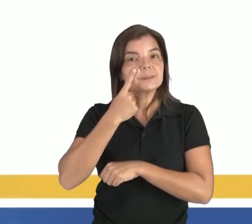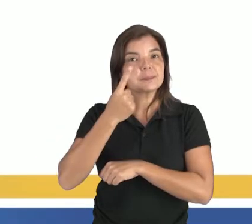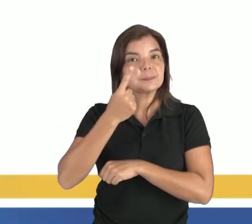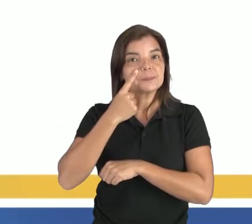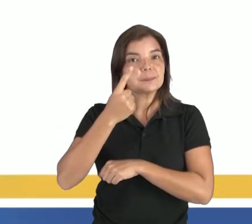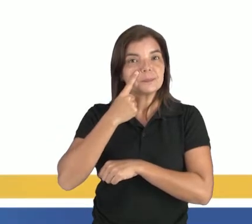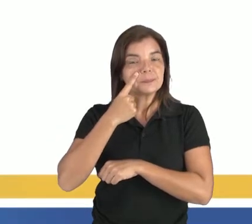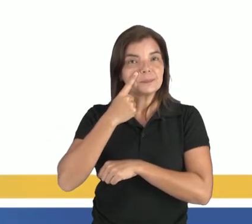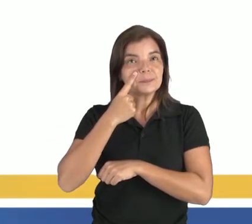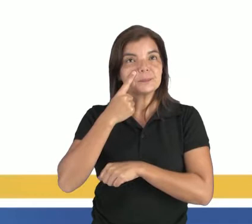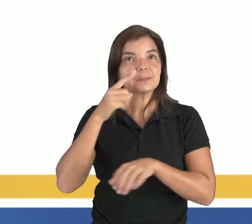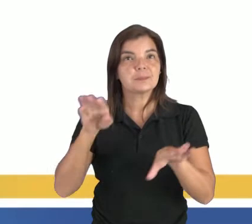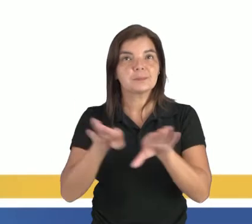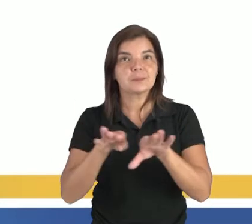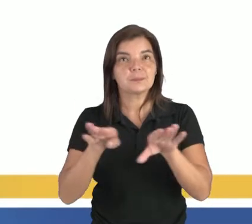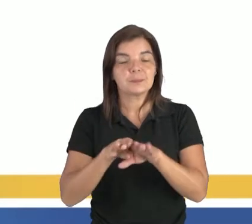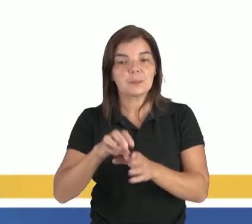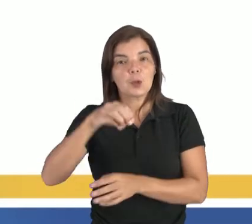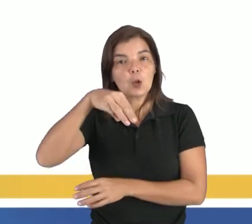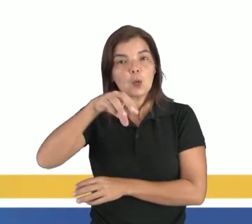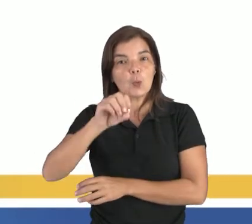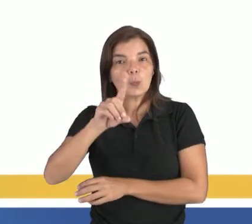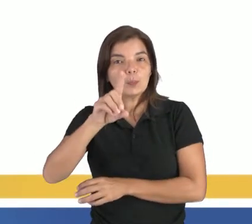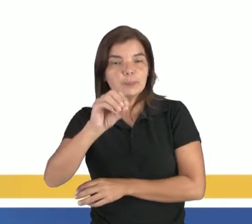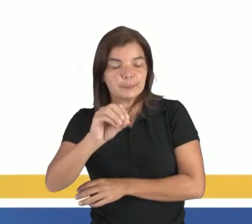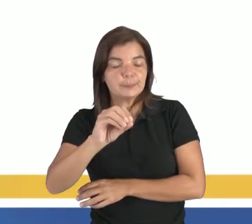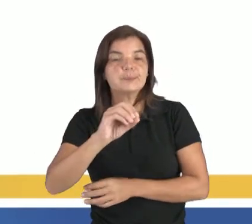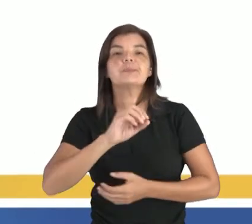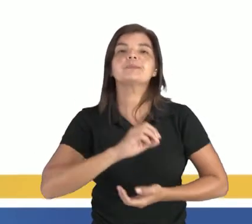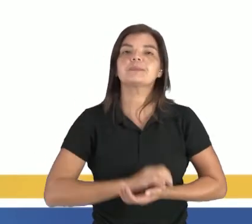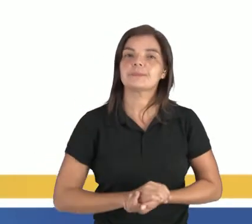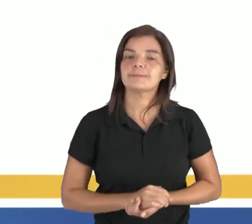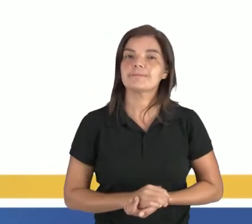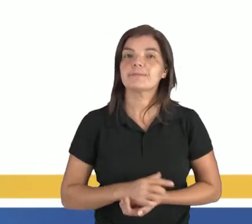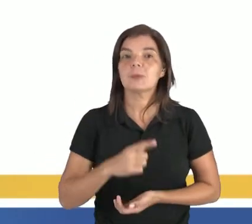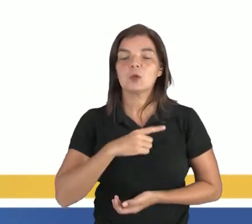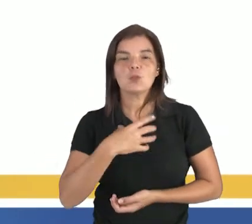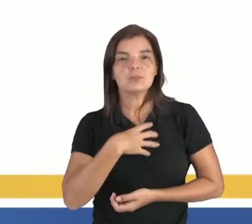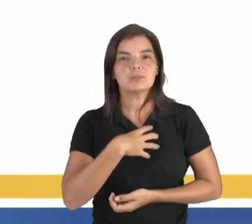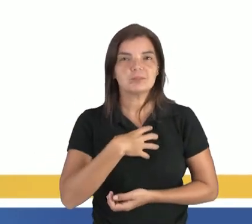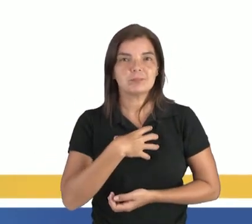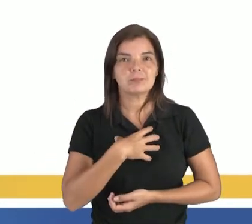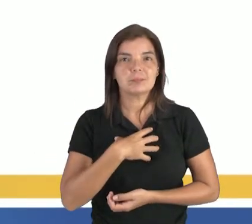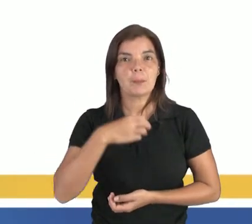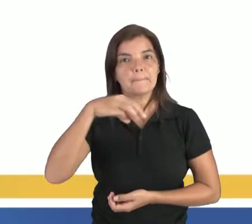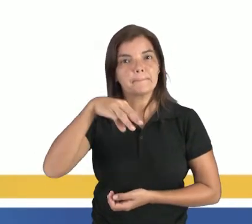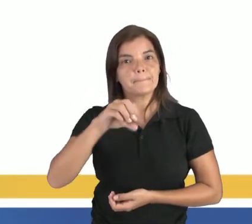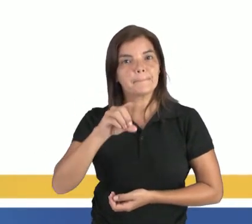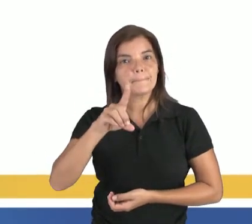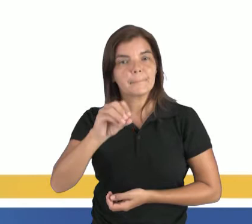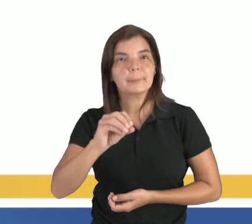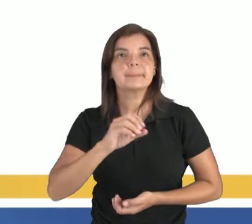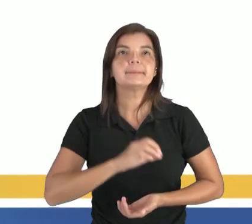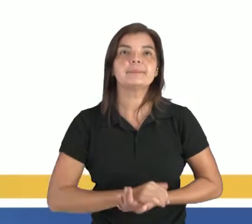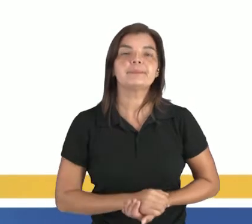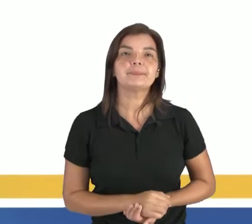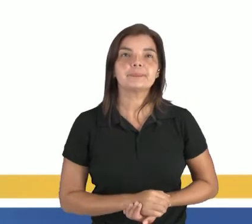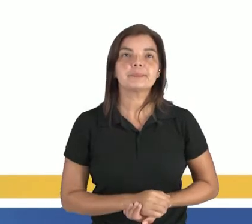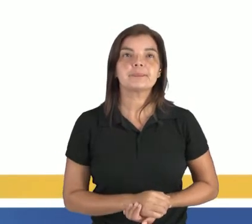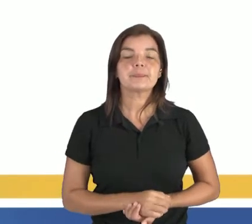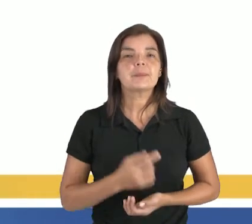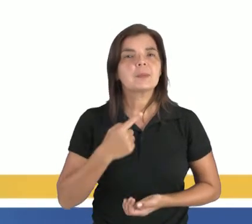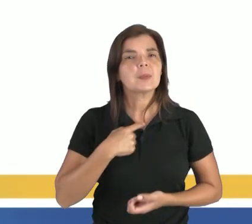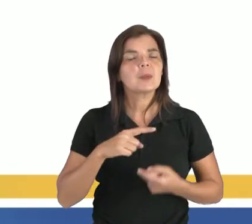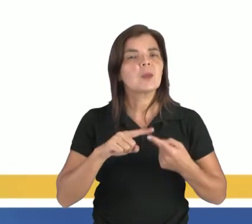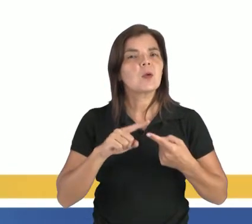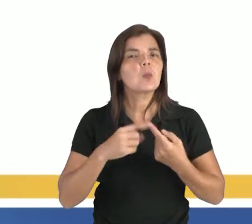é adverbs of manner, que é o advérbio de modo, de maneira, manner, ok? Os advérbios de